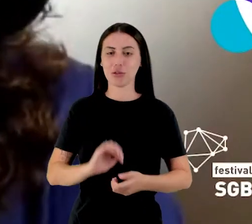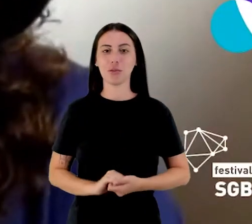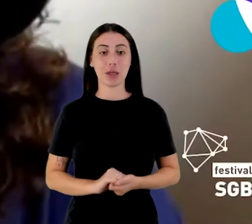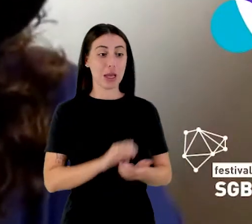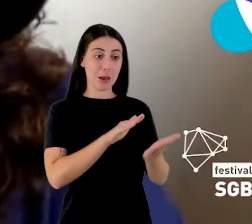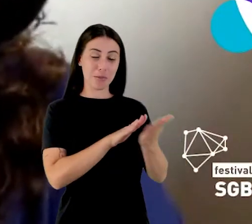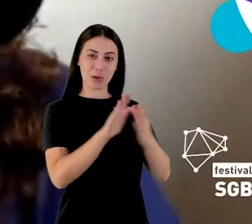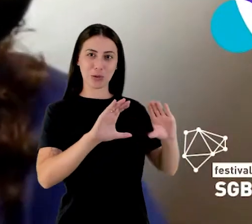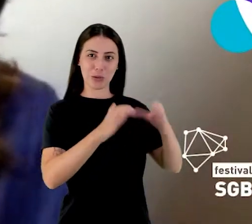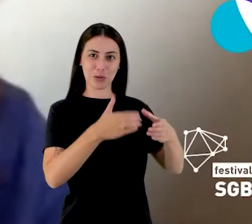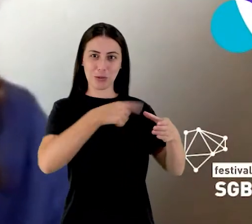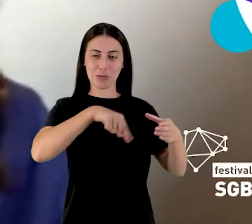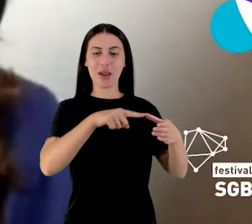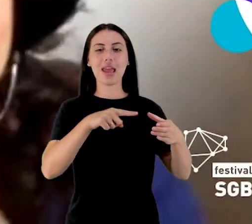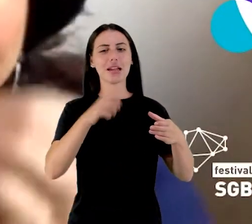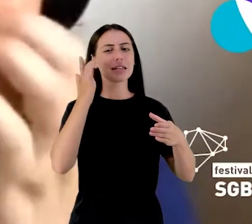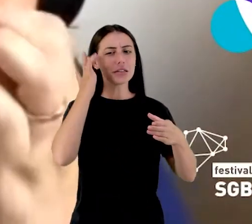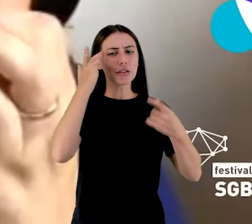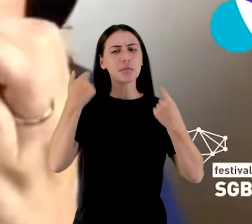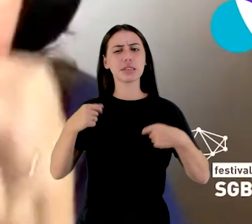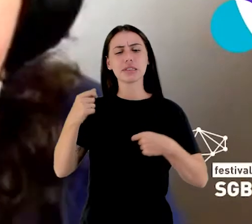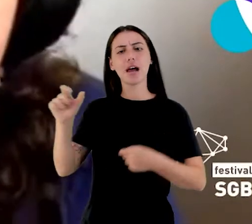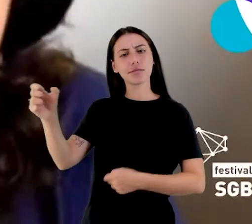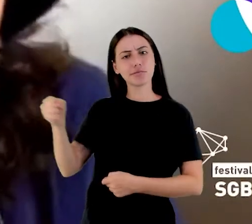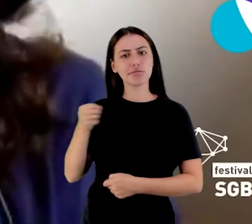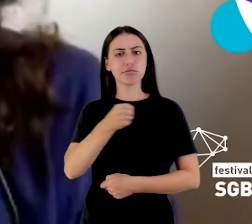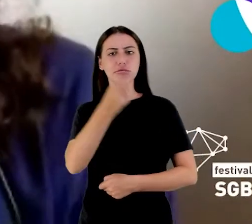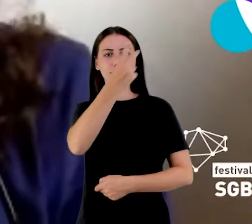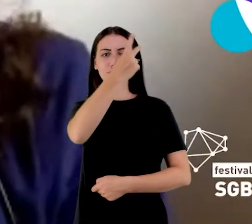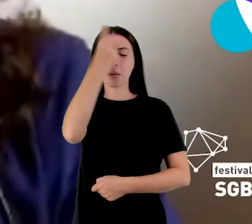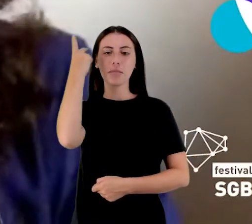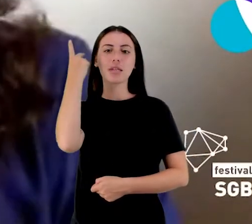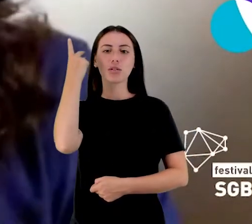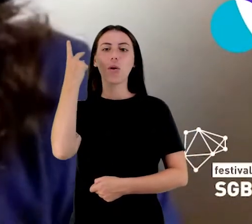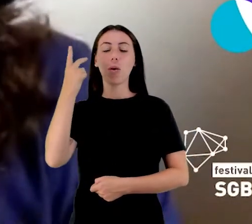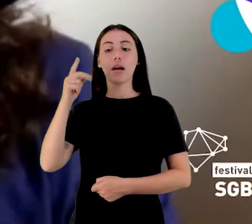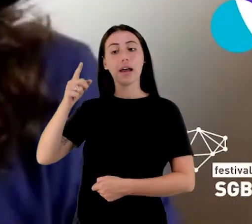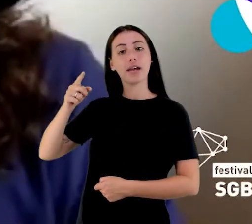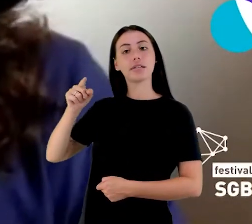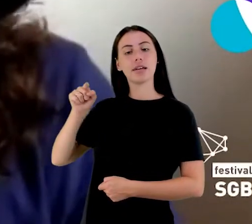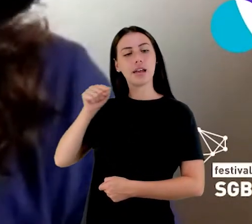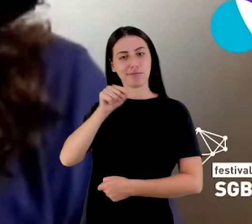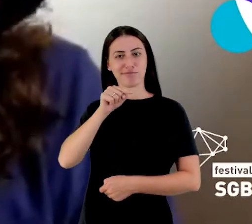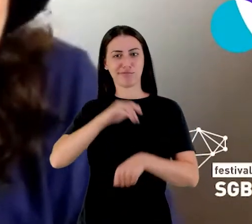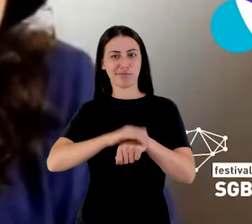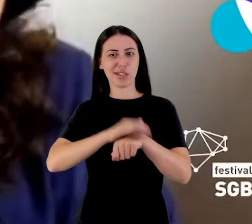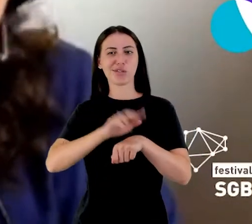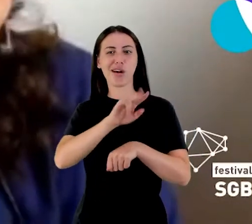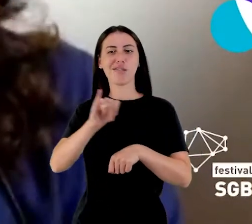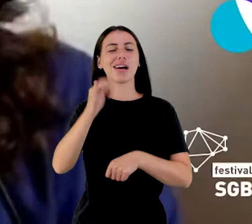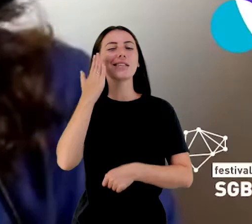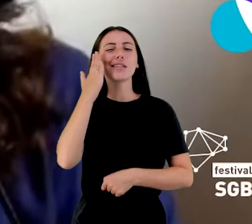da complexidade do filme que a gente ia colocar no mundo. E a gente teve uma assessoria de